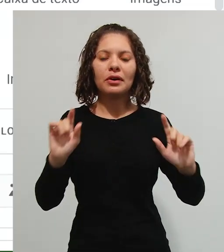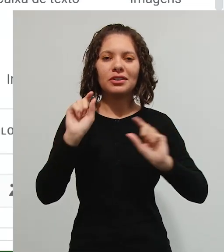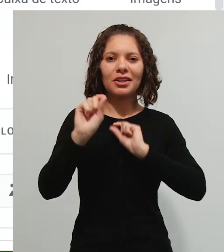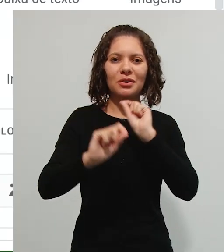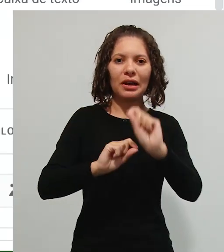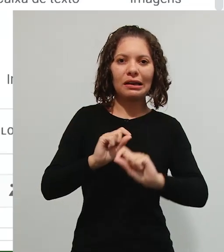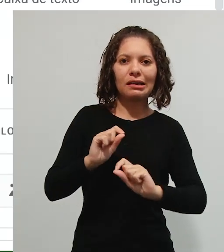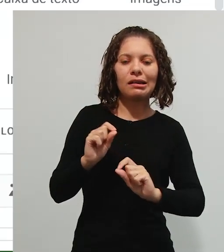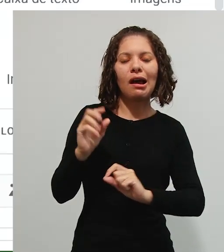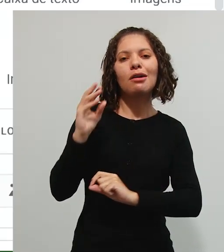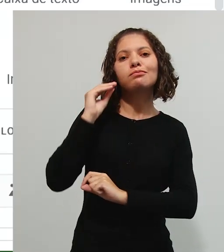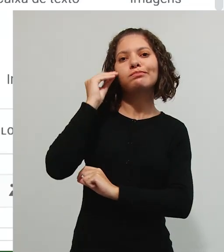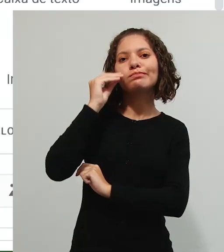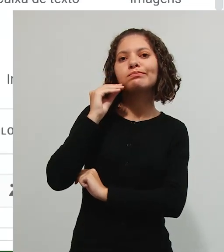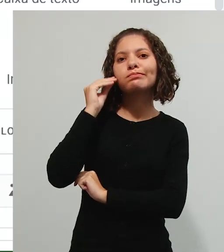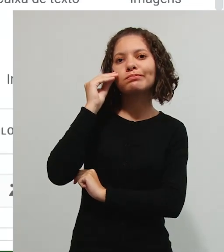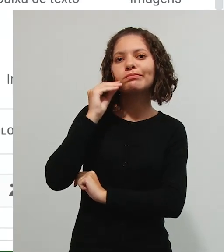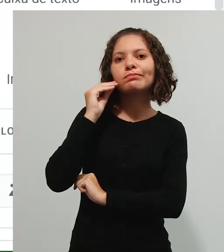experiências